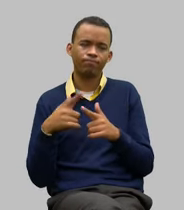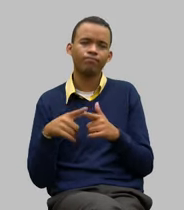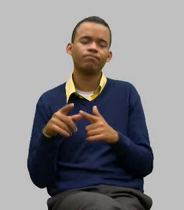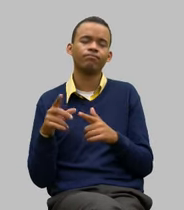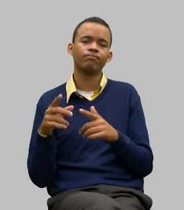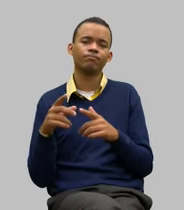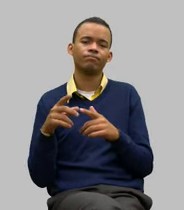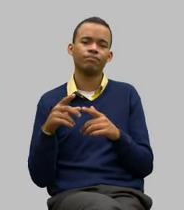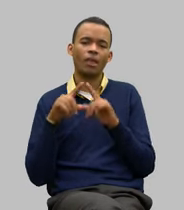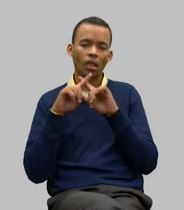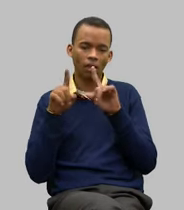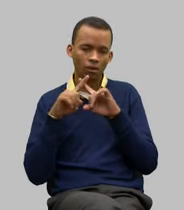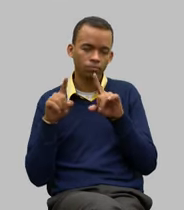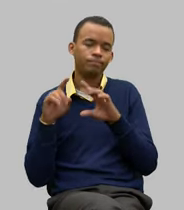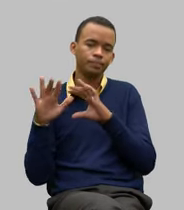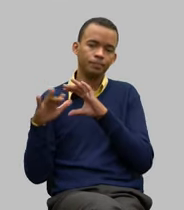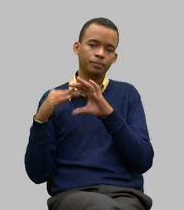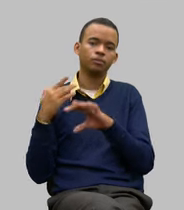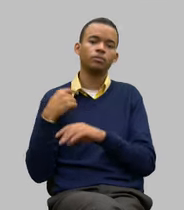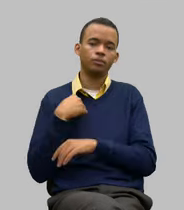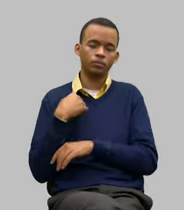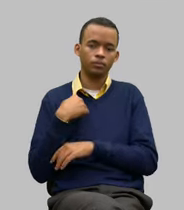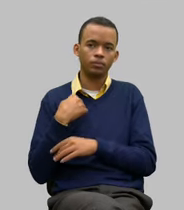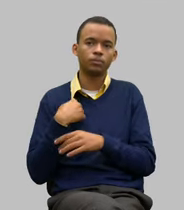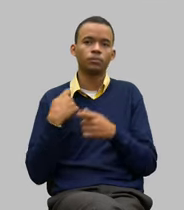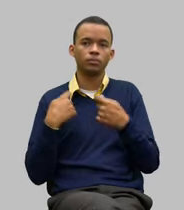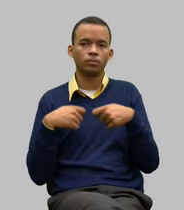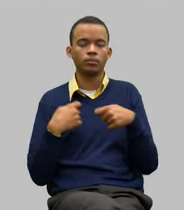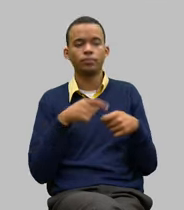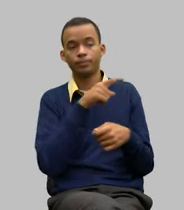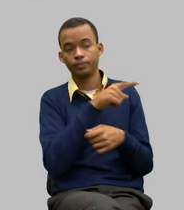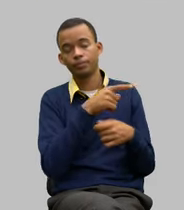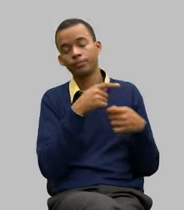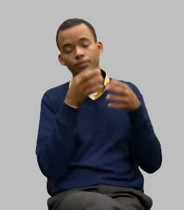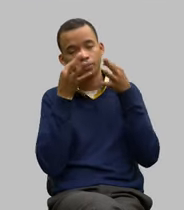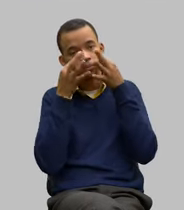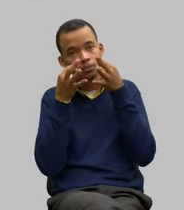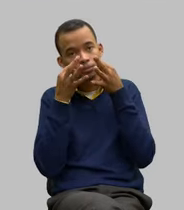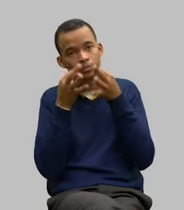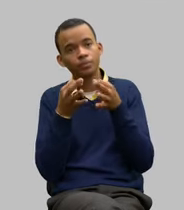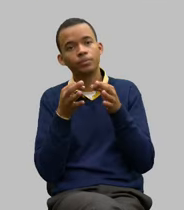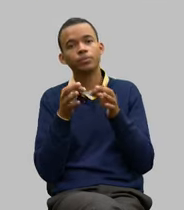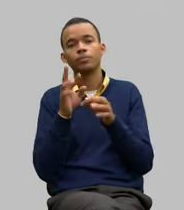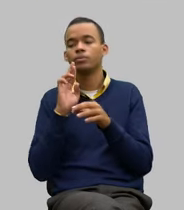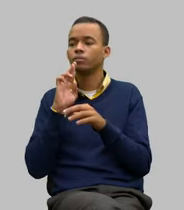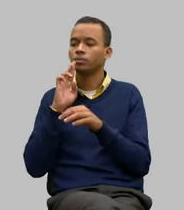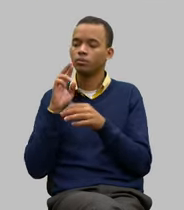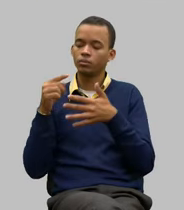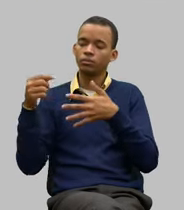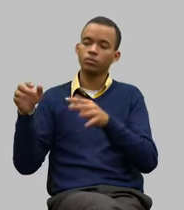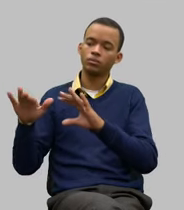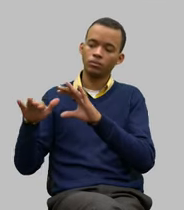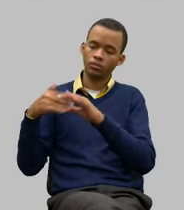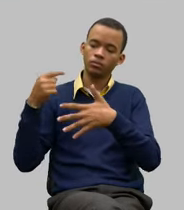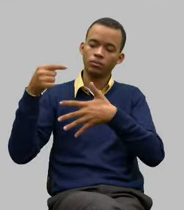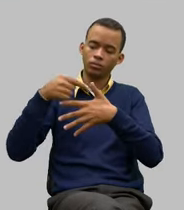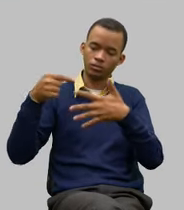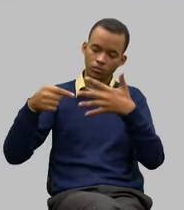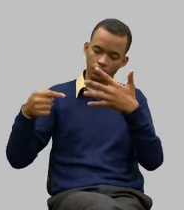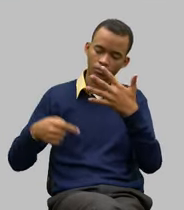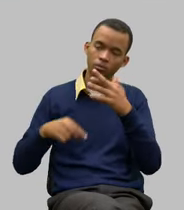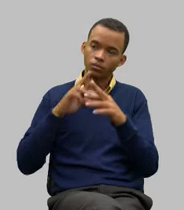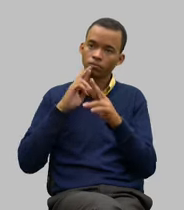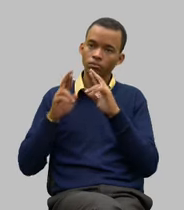chegar S que eu gostaria que o Senhor pudesse vão ser respondidas uma a uma vamos fazer aqui o pedido de